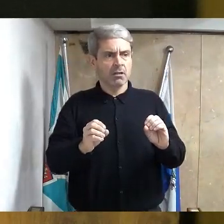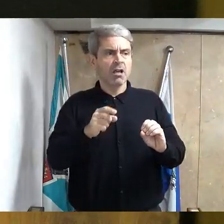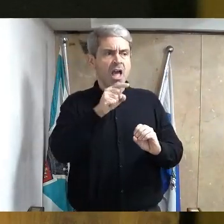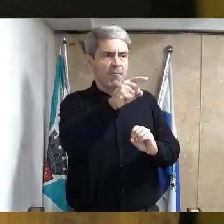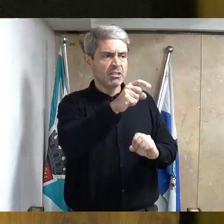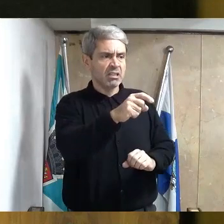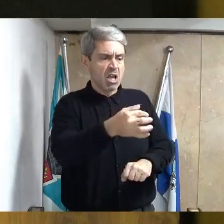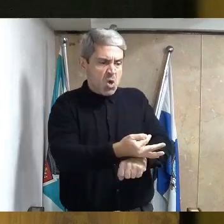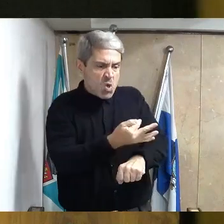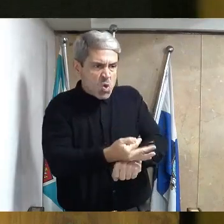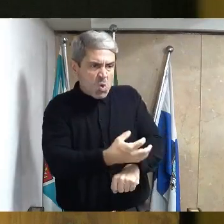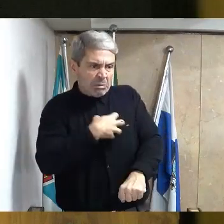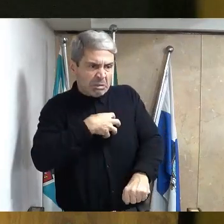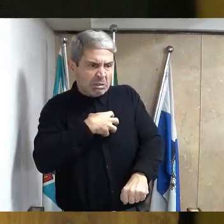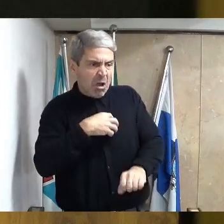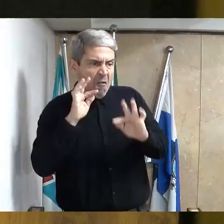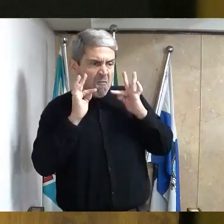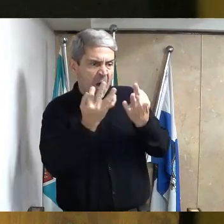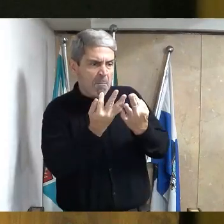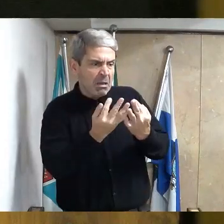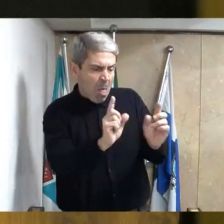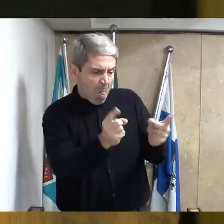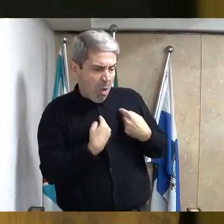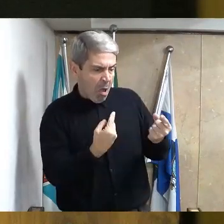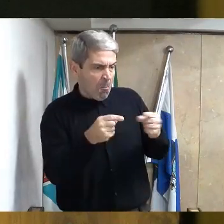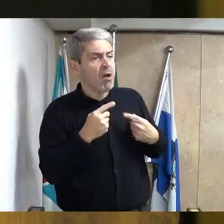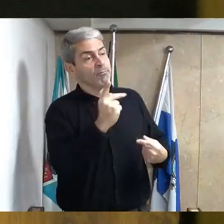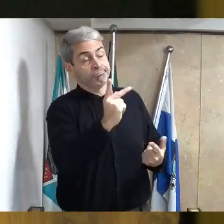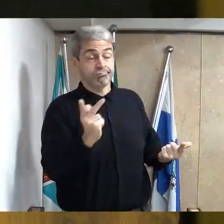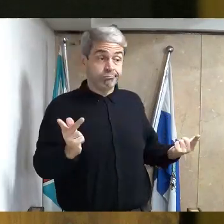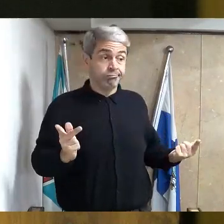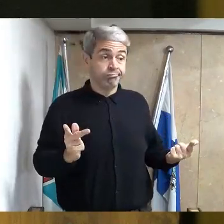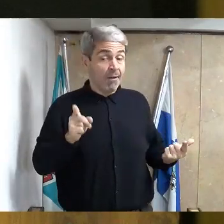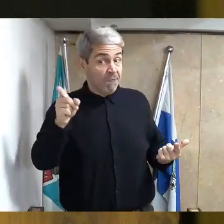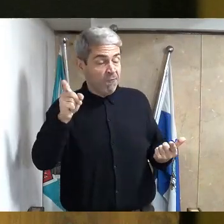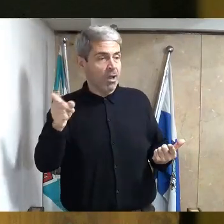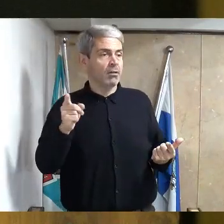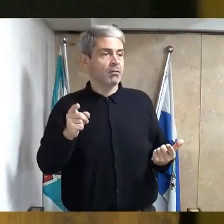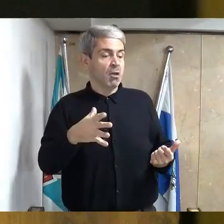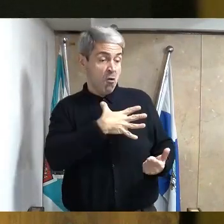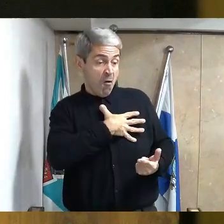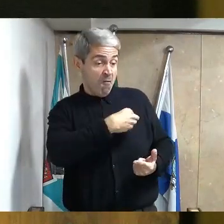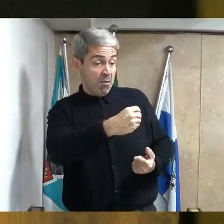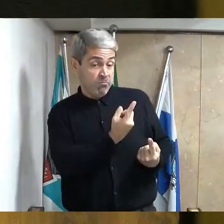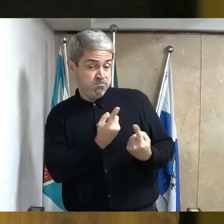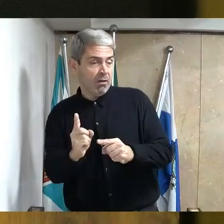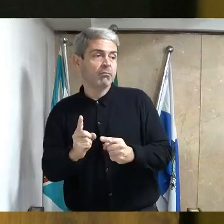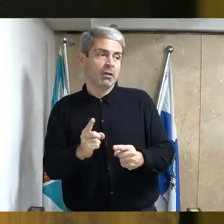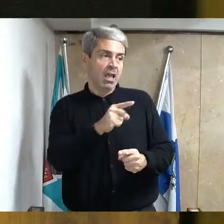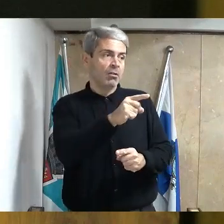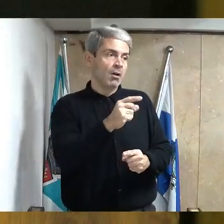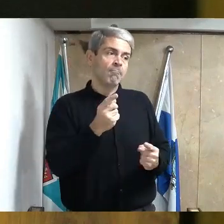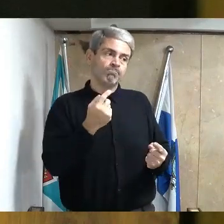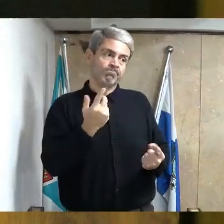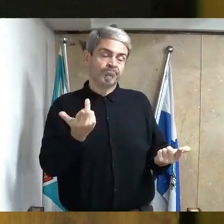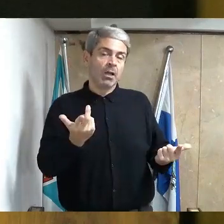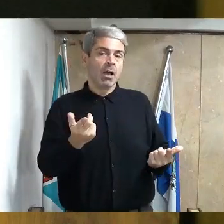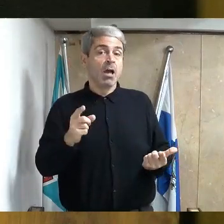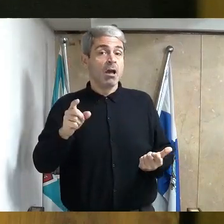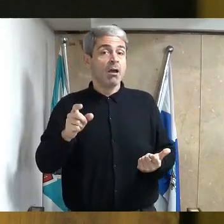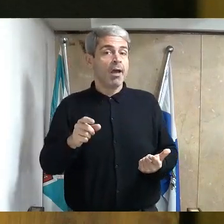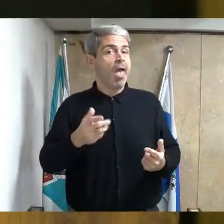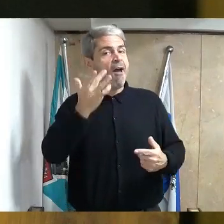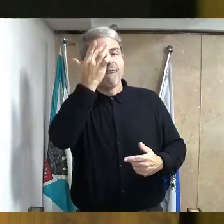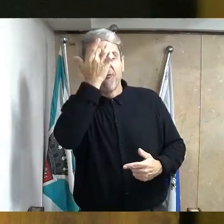nem sua família que foram atingidos. Que o seu filho não foi atingido. É